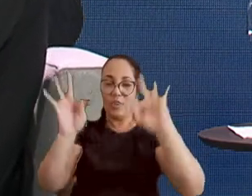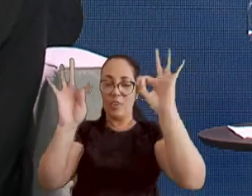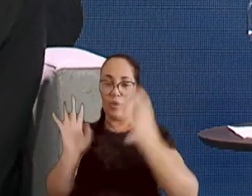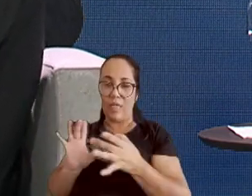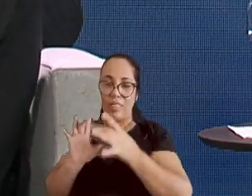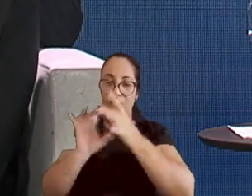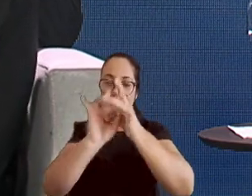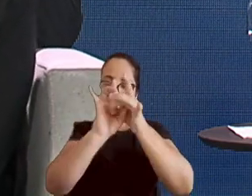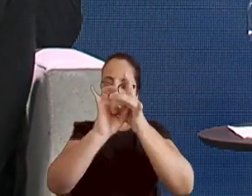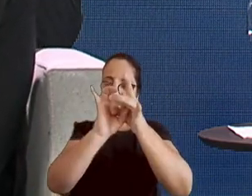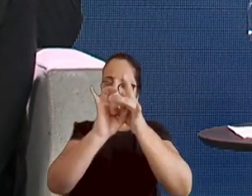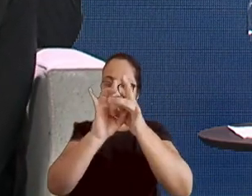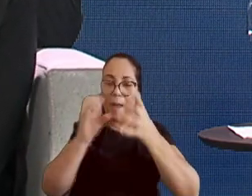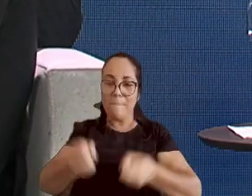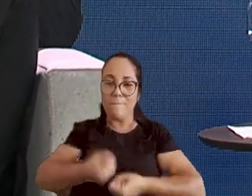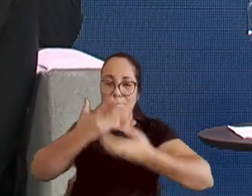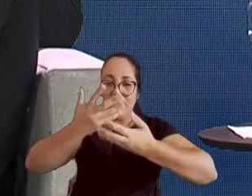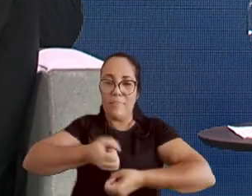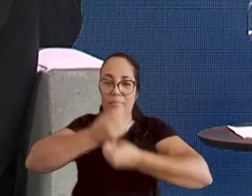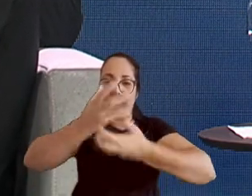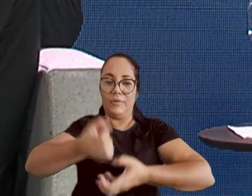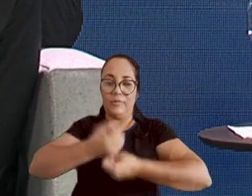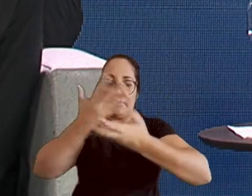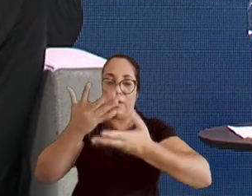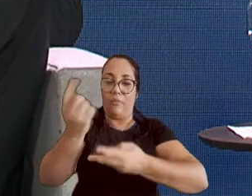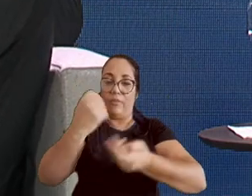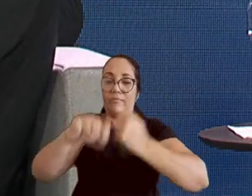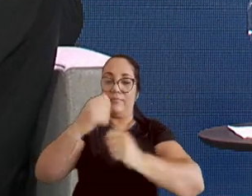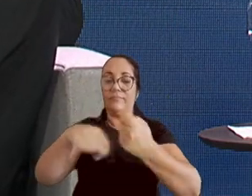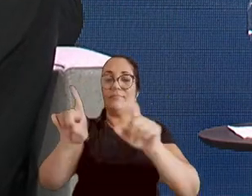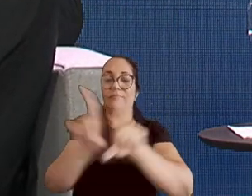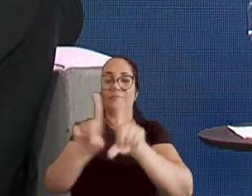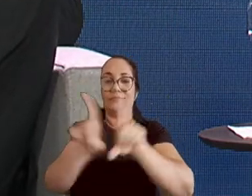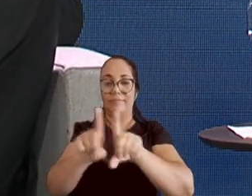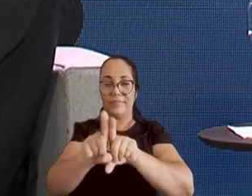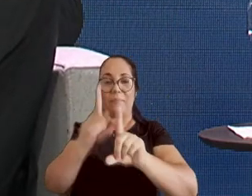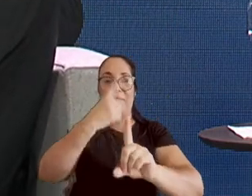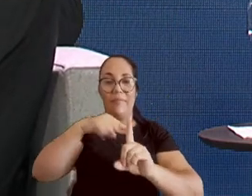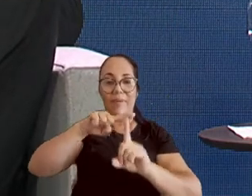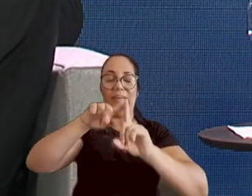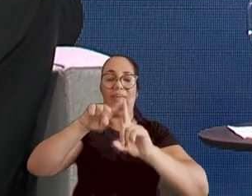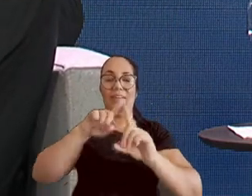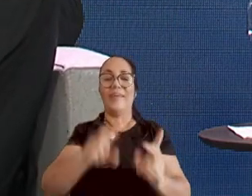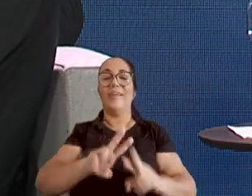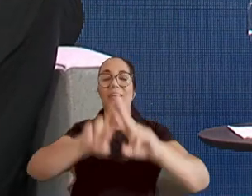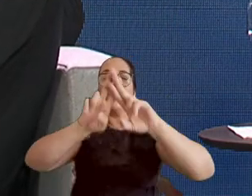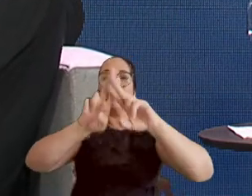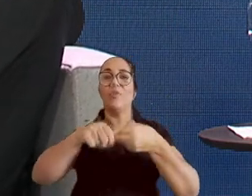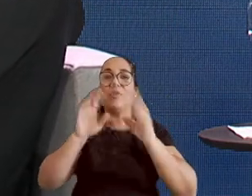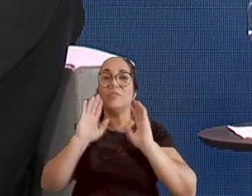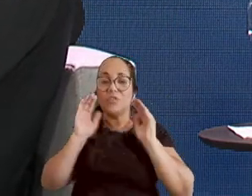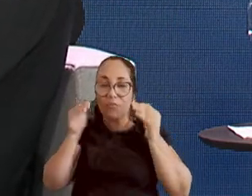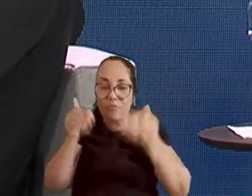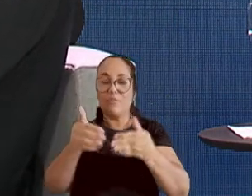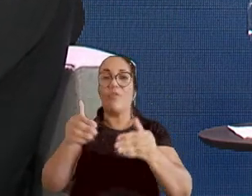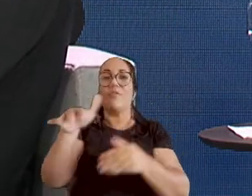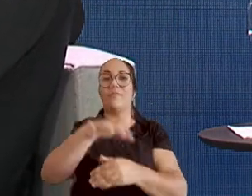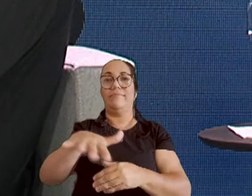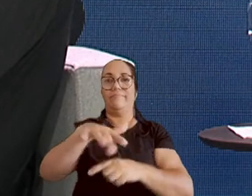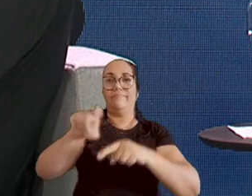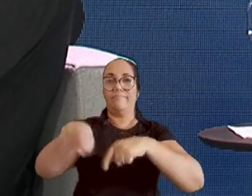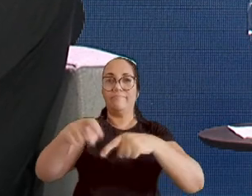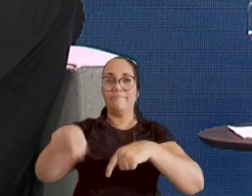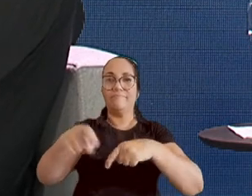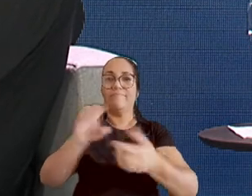de serviços financeiros também então baseado nisso a gente tomou a decisão de focar nessa cadeia e a gente tem apostado na sua empresa que estão